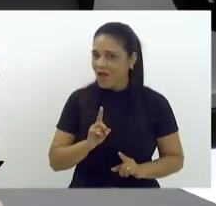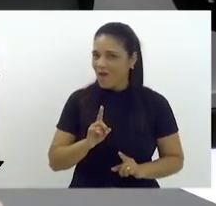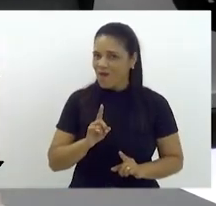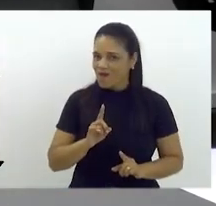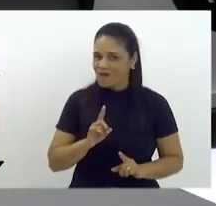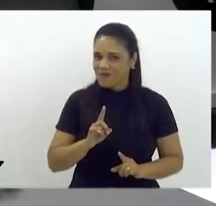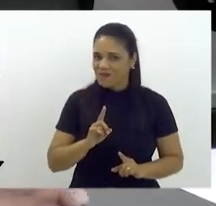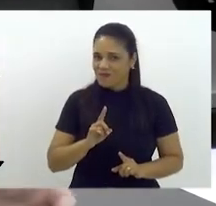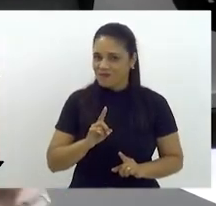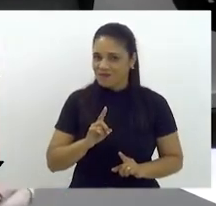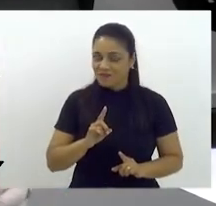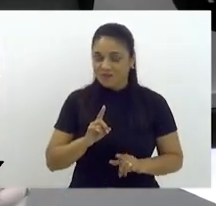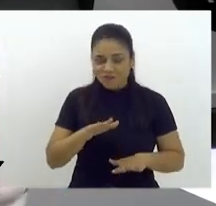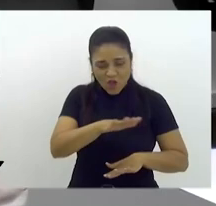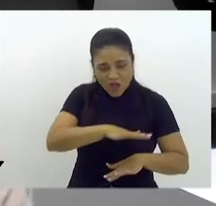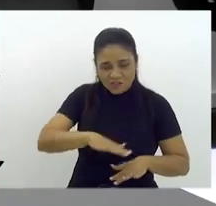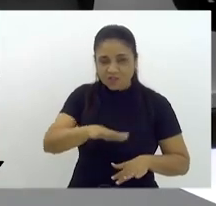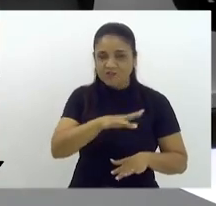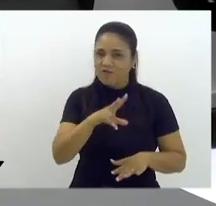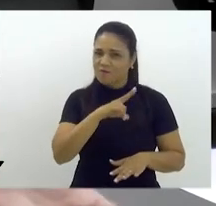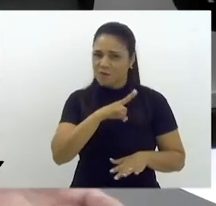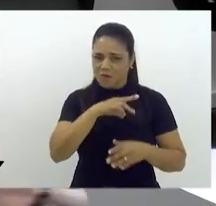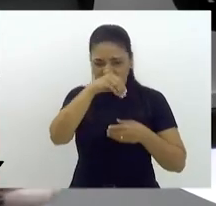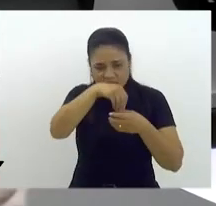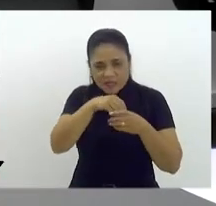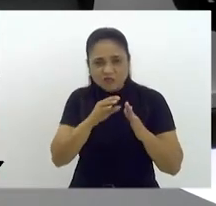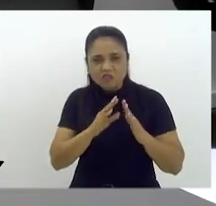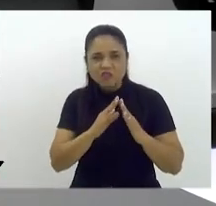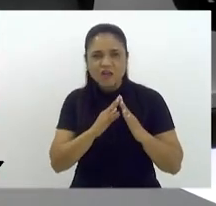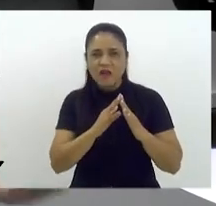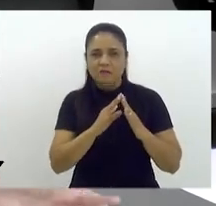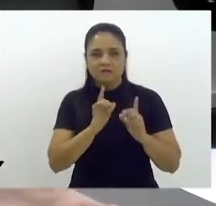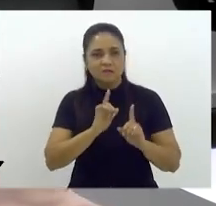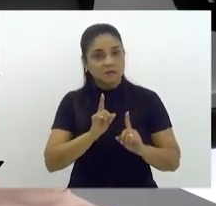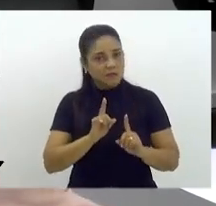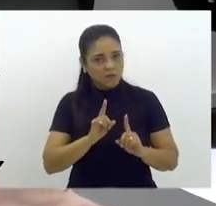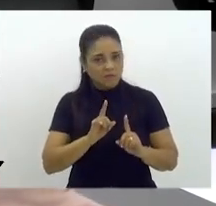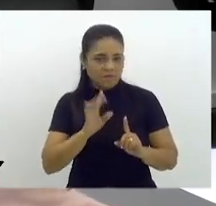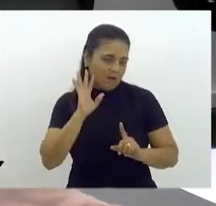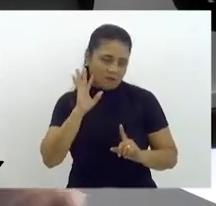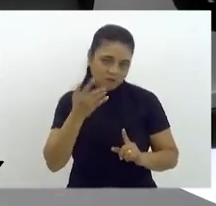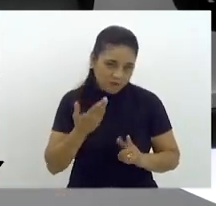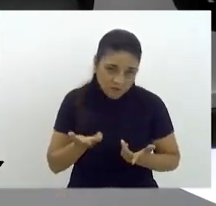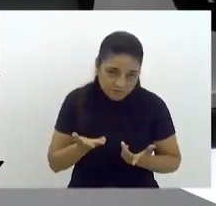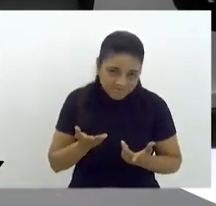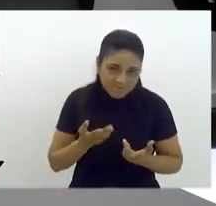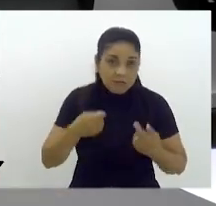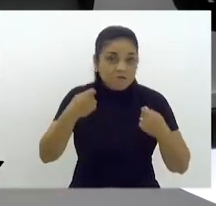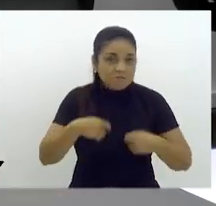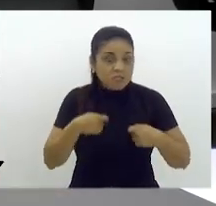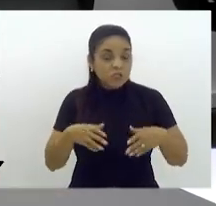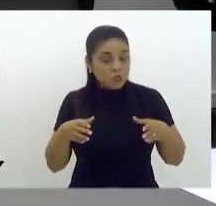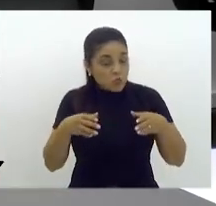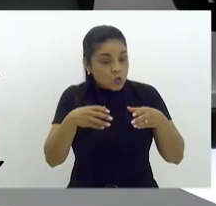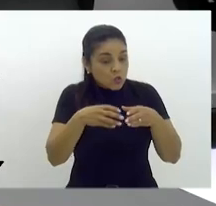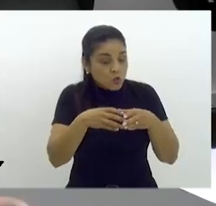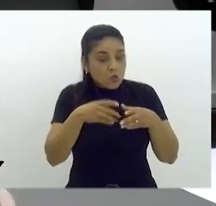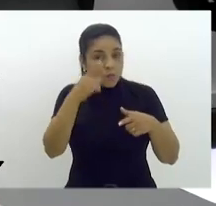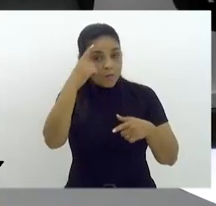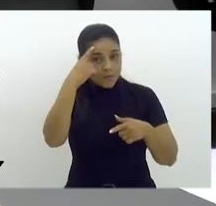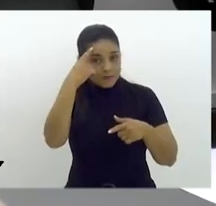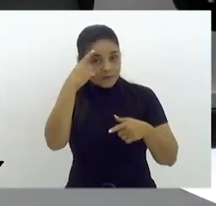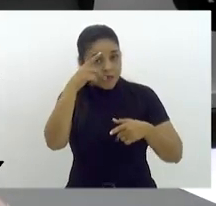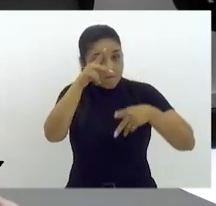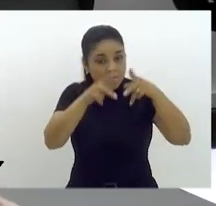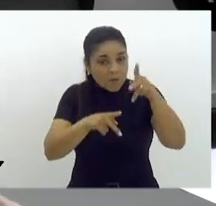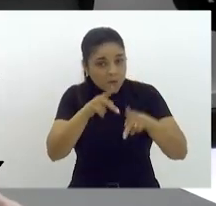em espera só espera privada ou que é um problema só de ficar privado não você vai resolver Então a gente tem que realmente